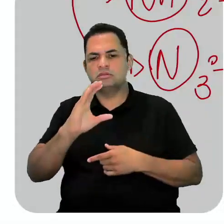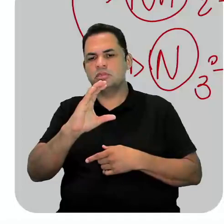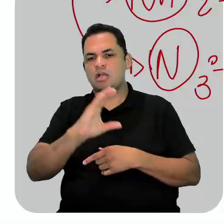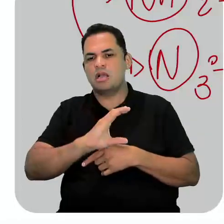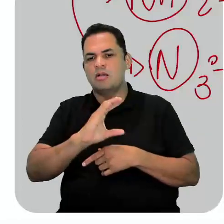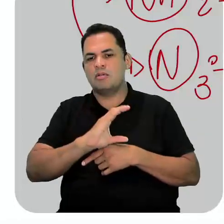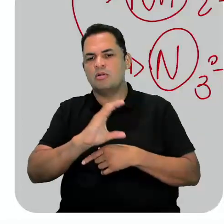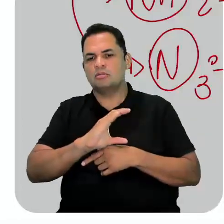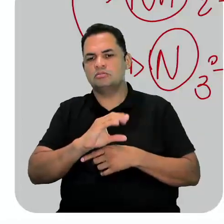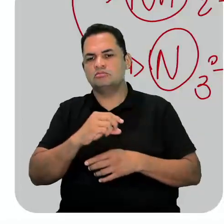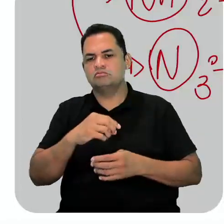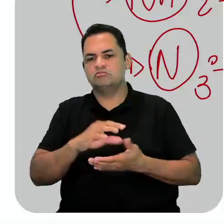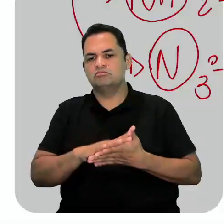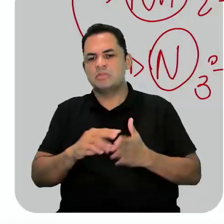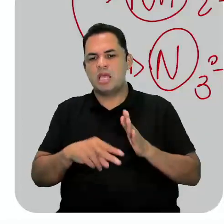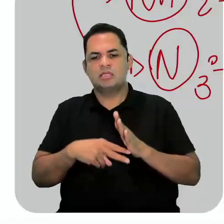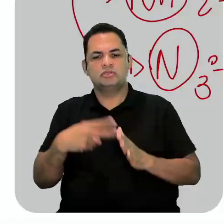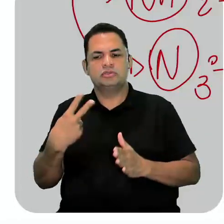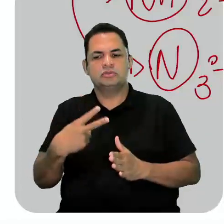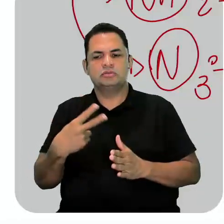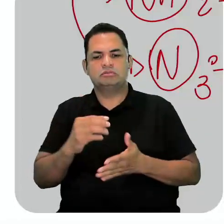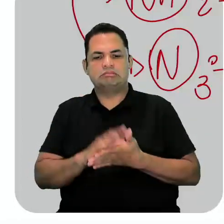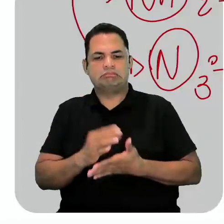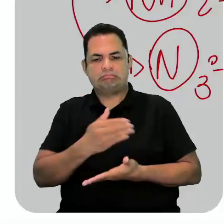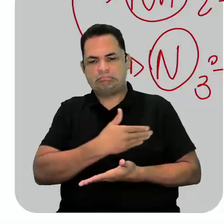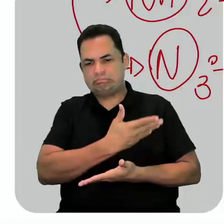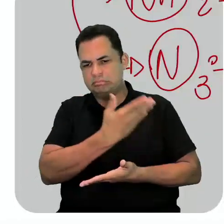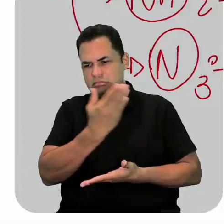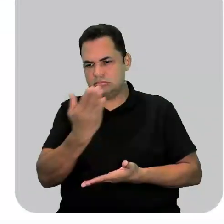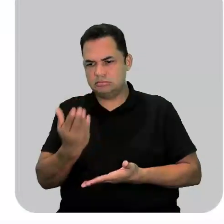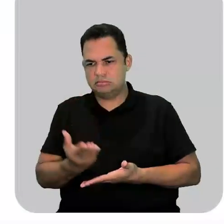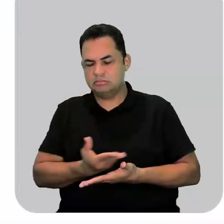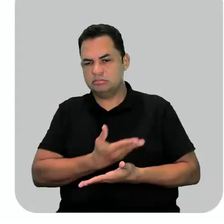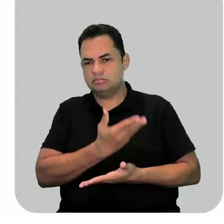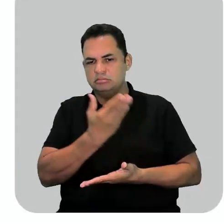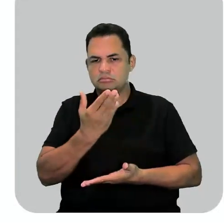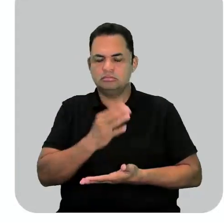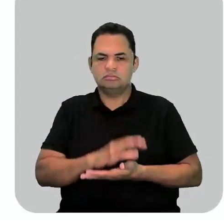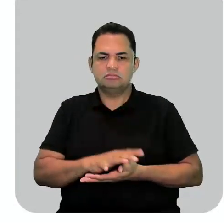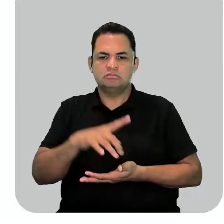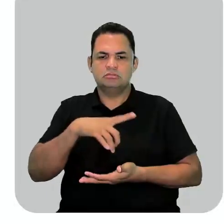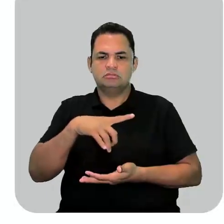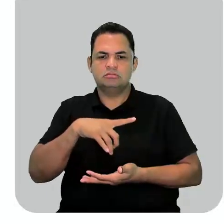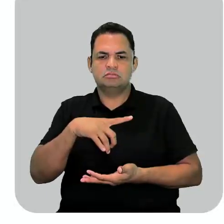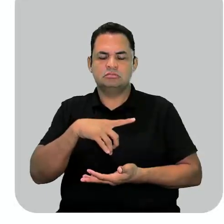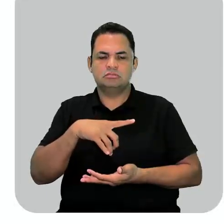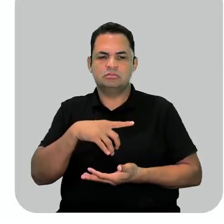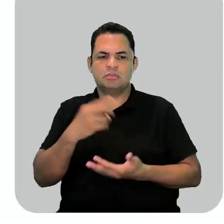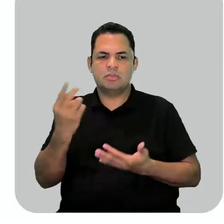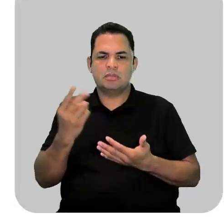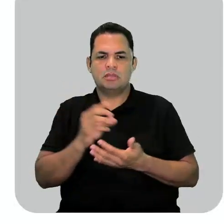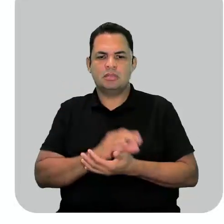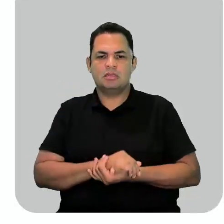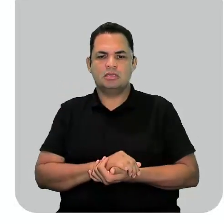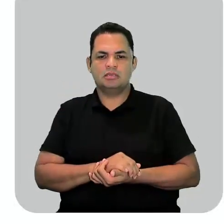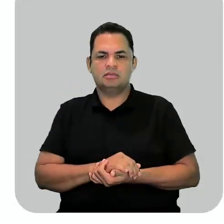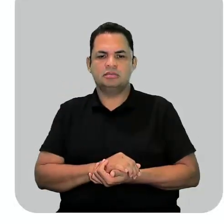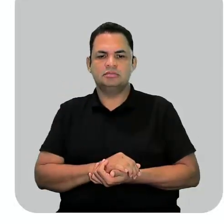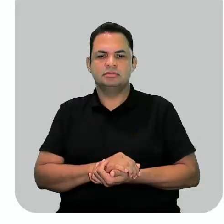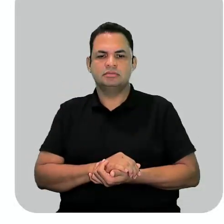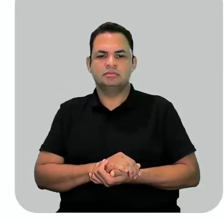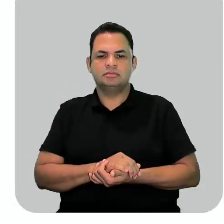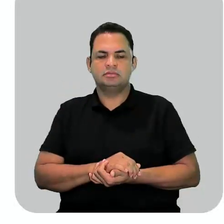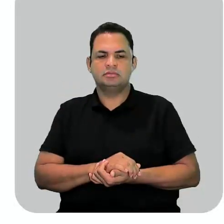é secundário, aqui é secundário, aqui também. Então, a letra E também está errada, o que faz que a nossa letra